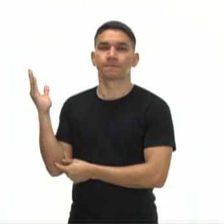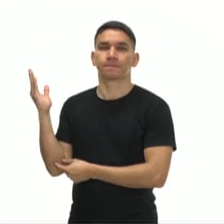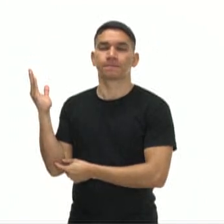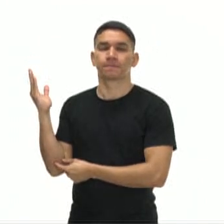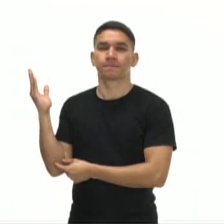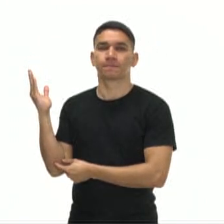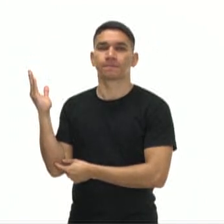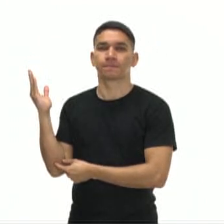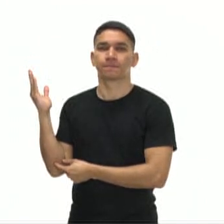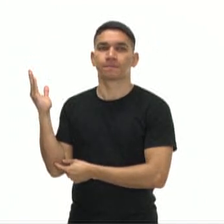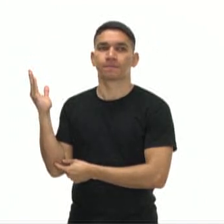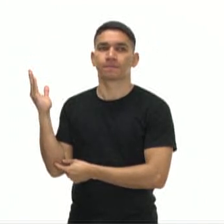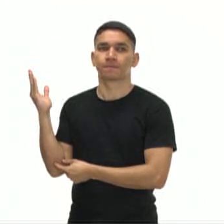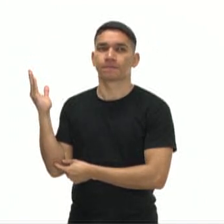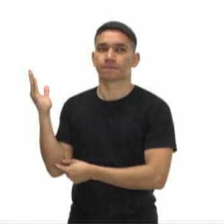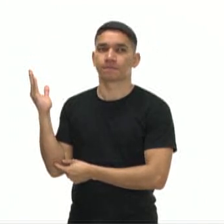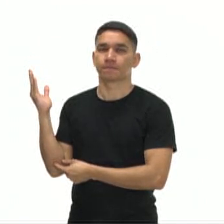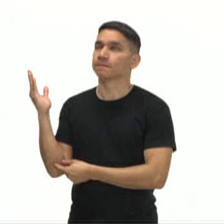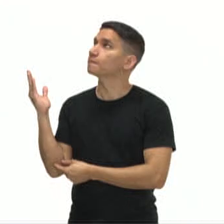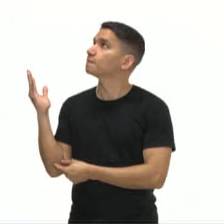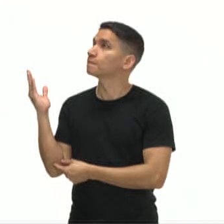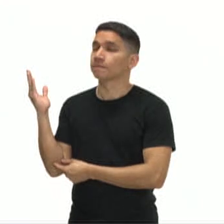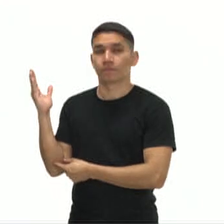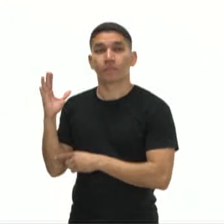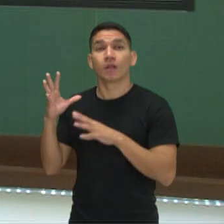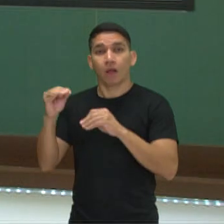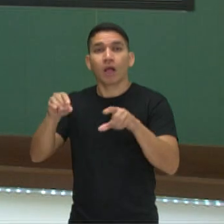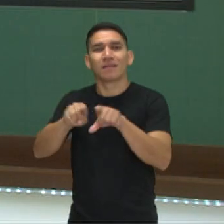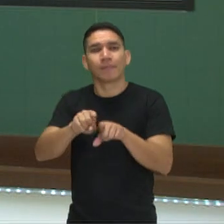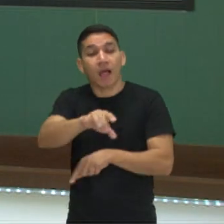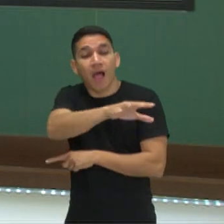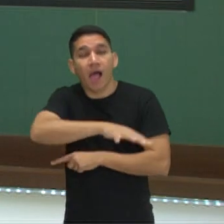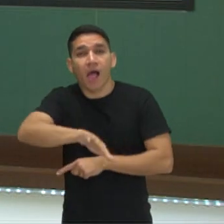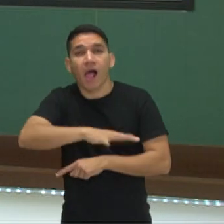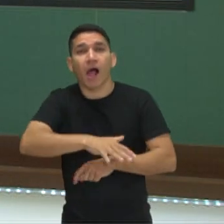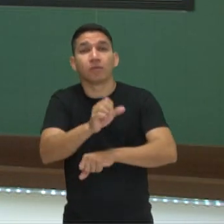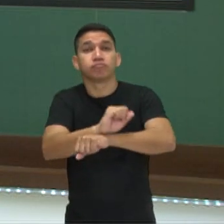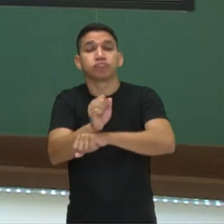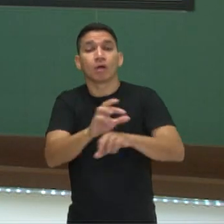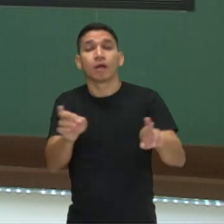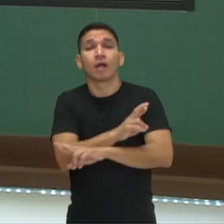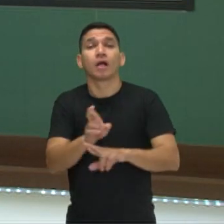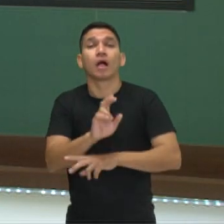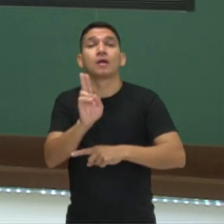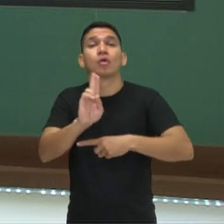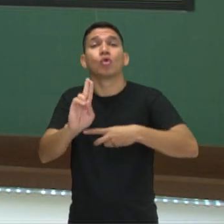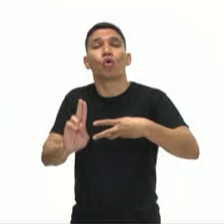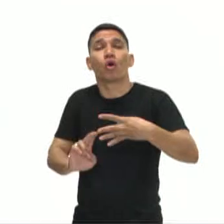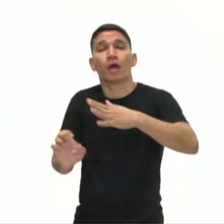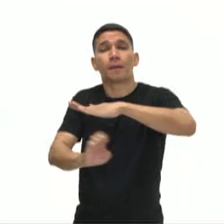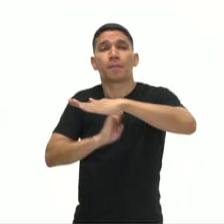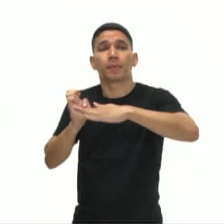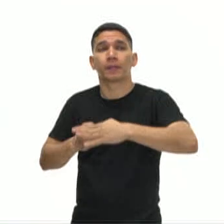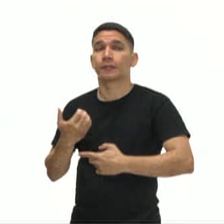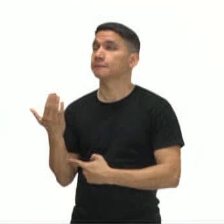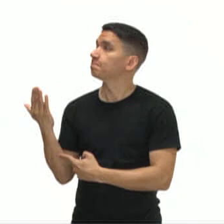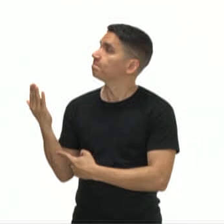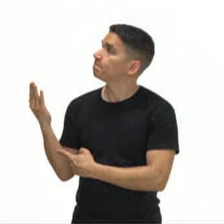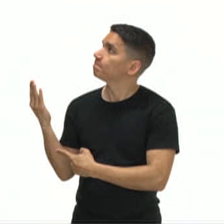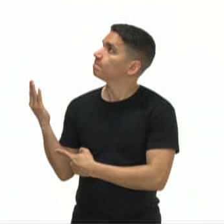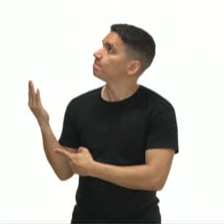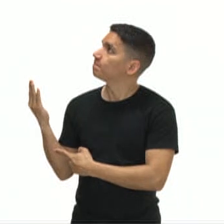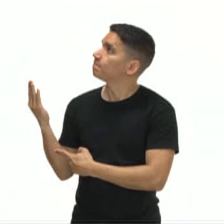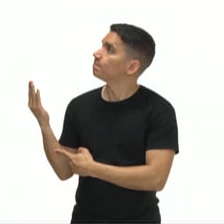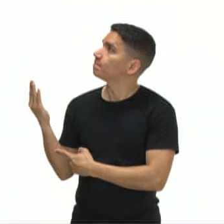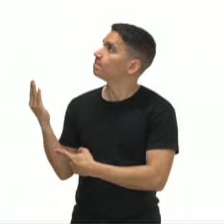Samsung, Sanyo, Sony, e também no setor automobilístico temos aqui a BMW,